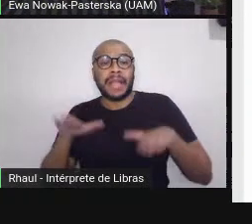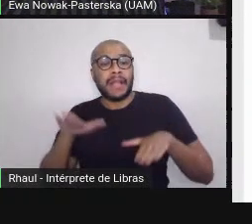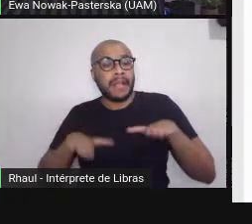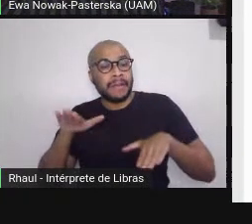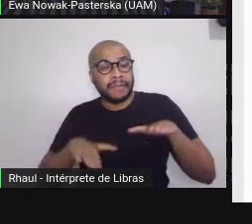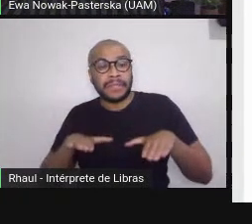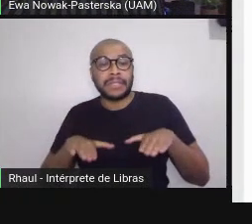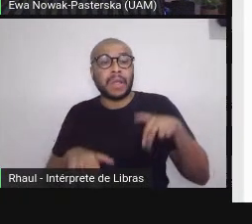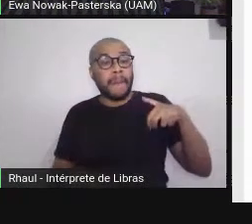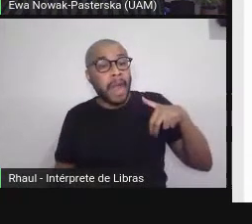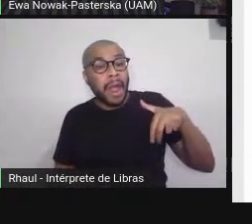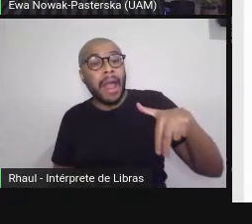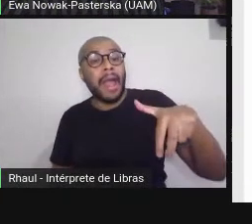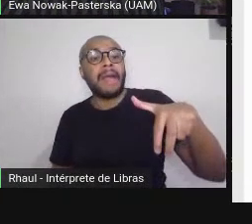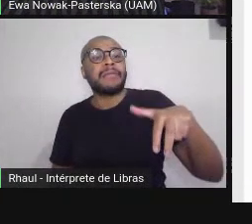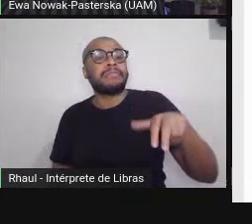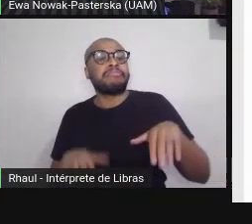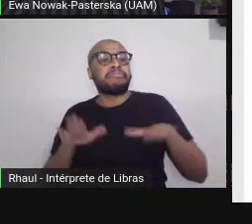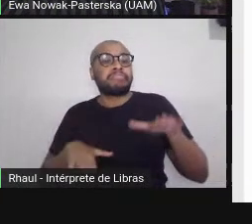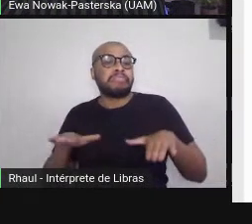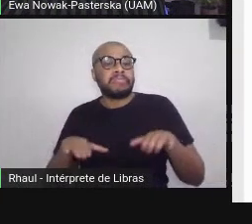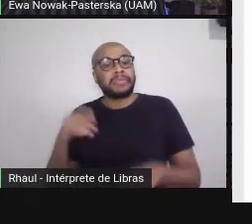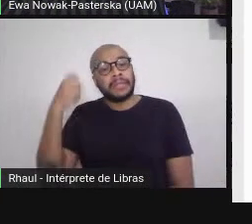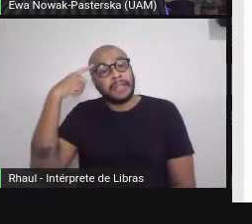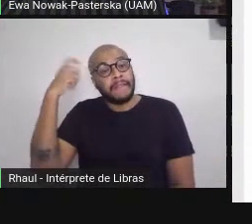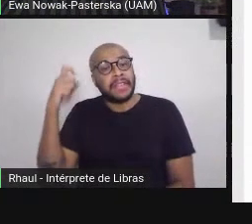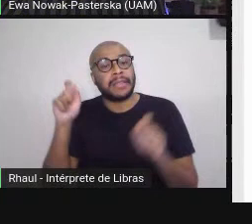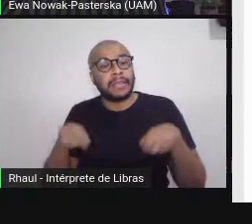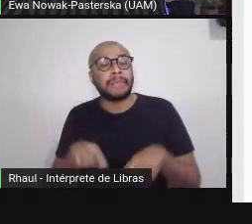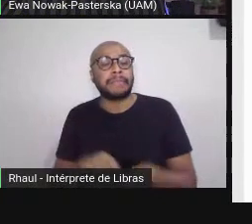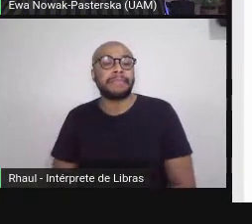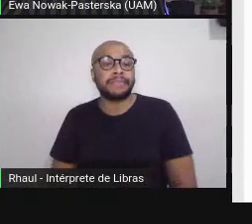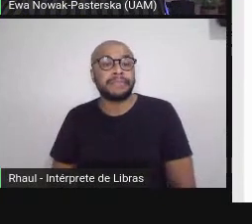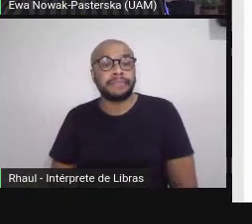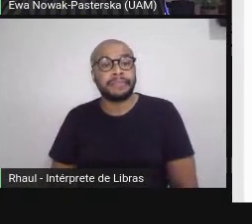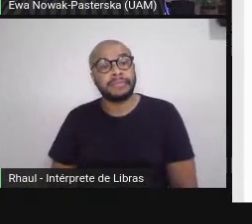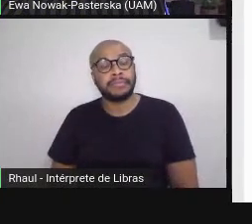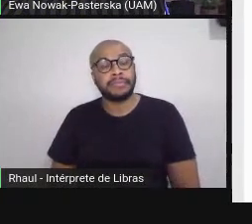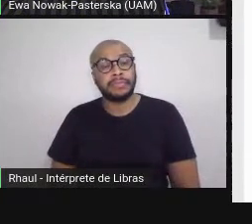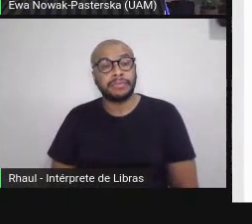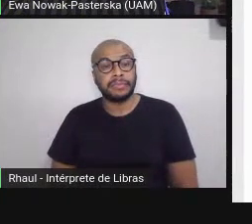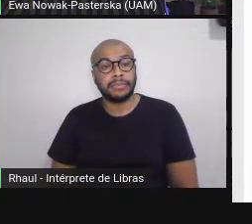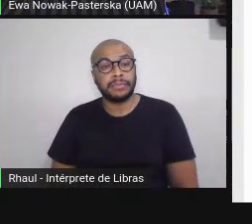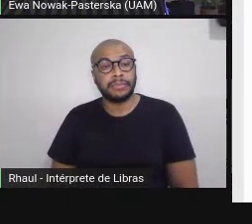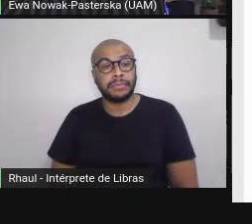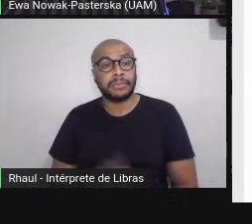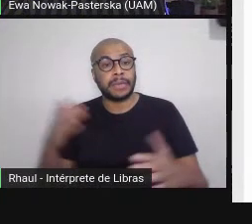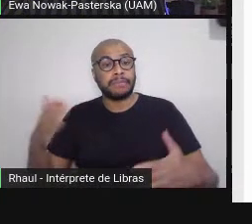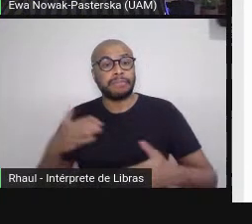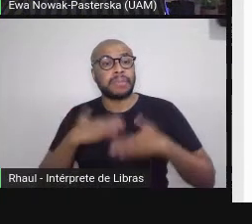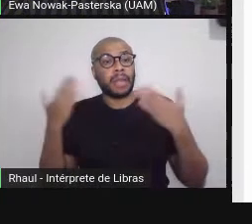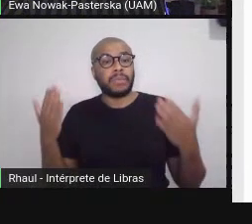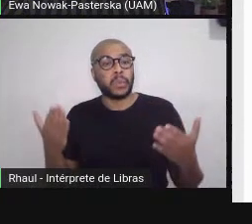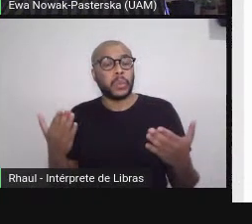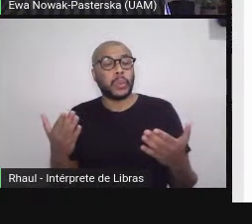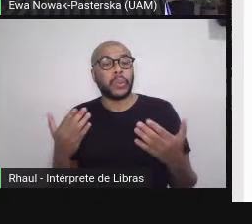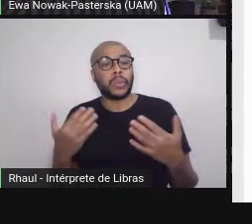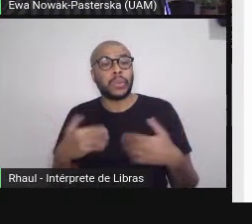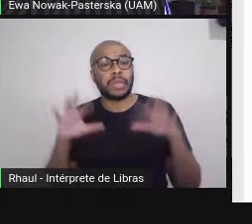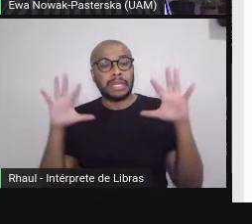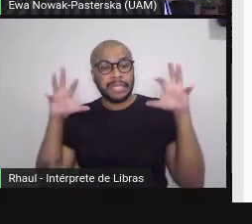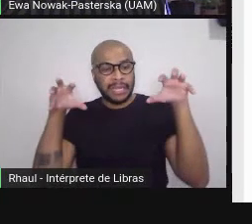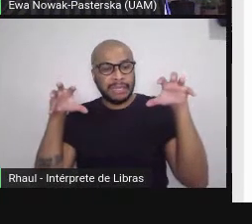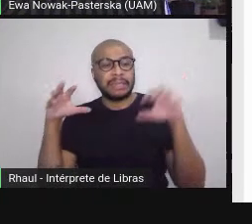muito rápido, podemos adivinhar. Straszak seria um assustador, um